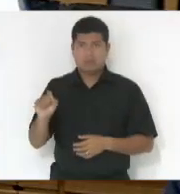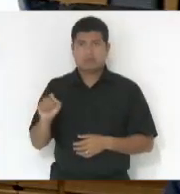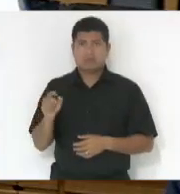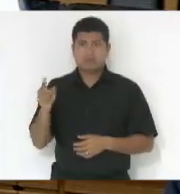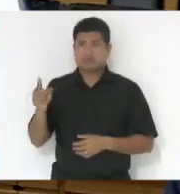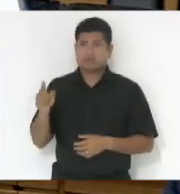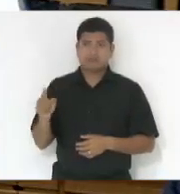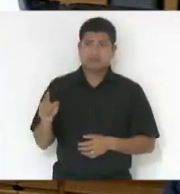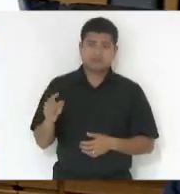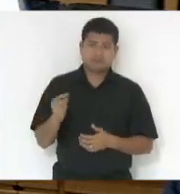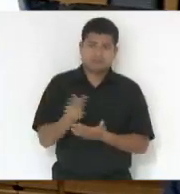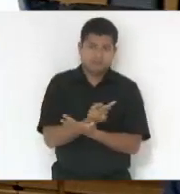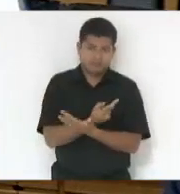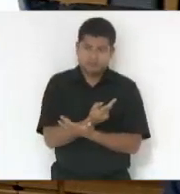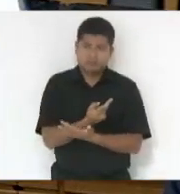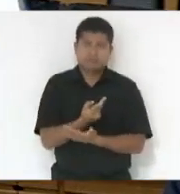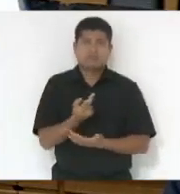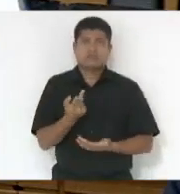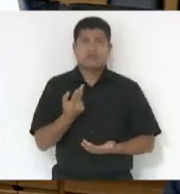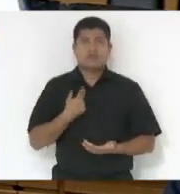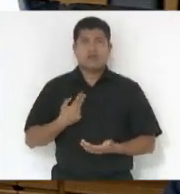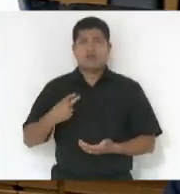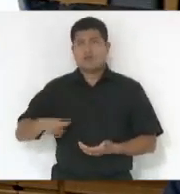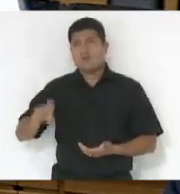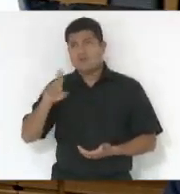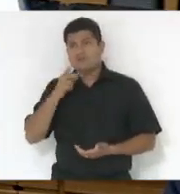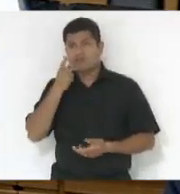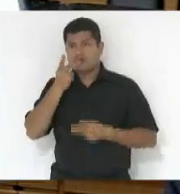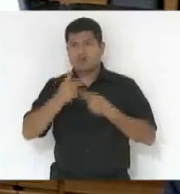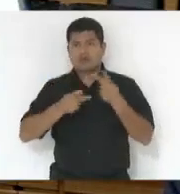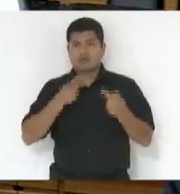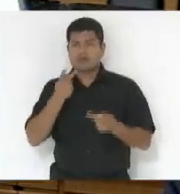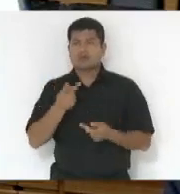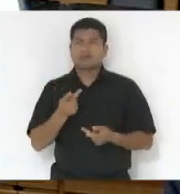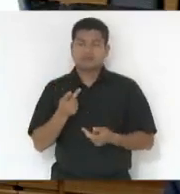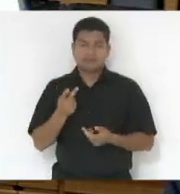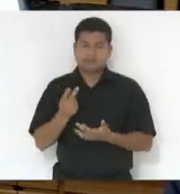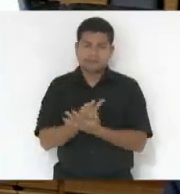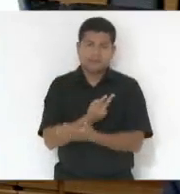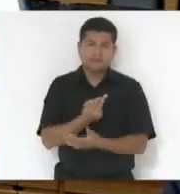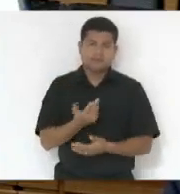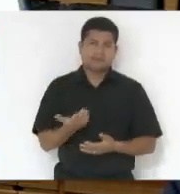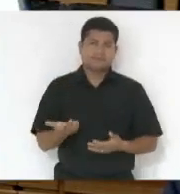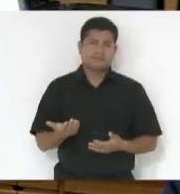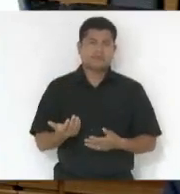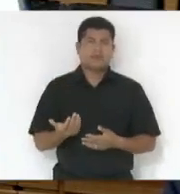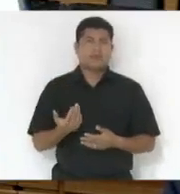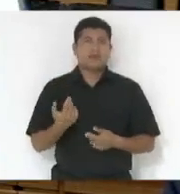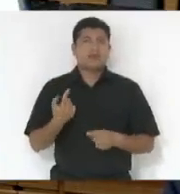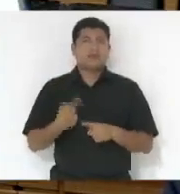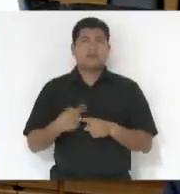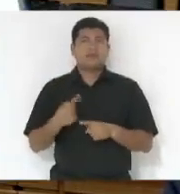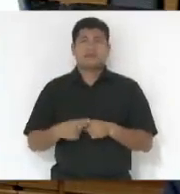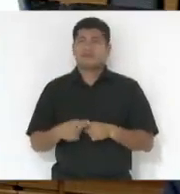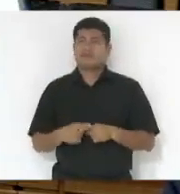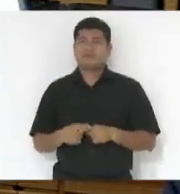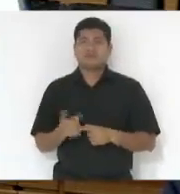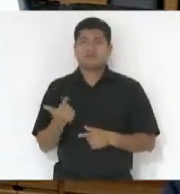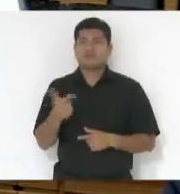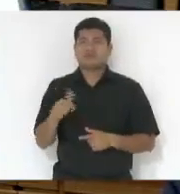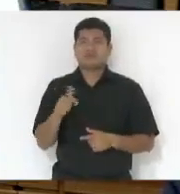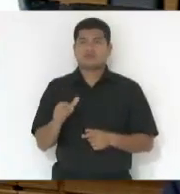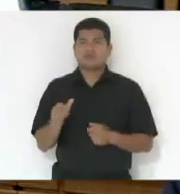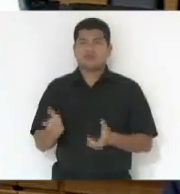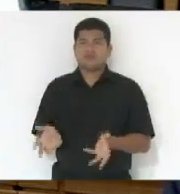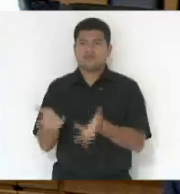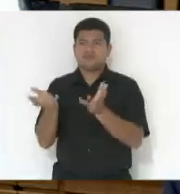um pequeno deslize no uso das palavras que ele colocou aqui. Porque não existe incentivo de